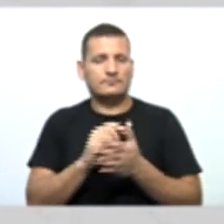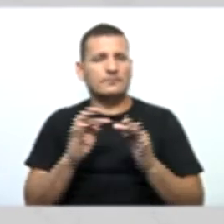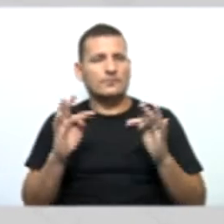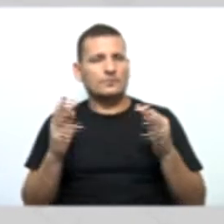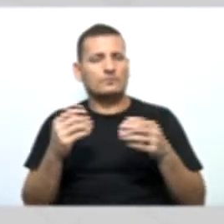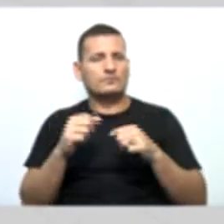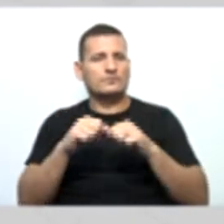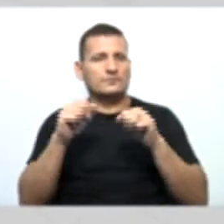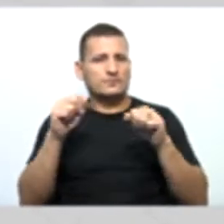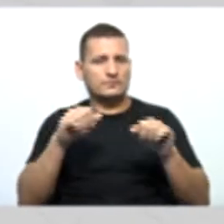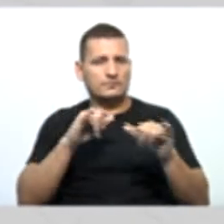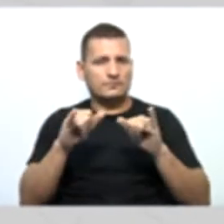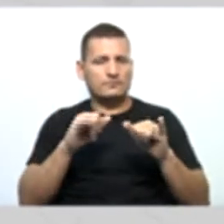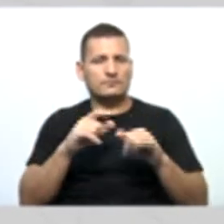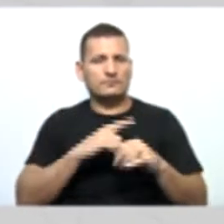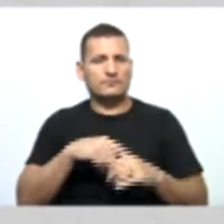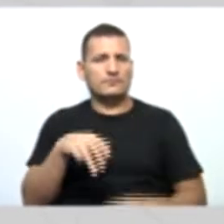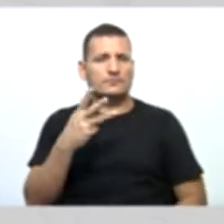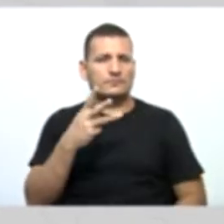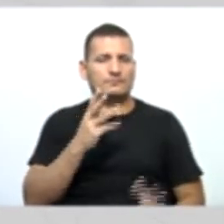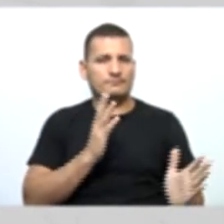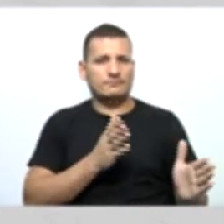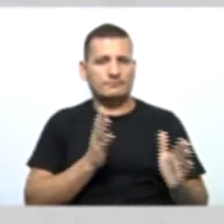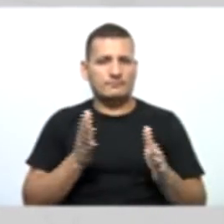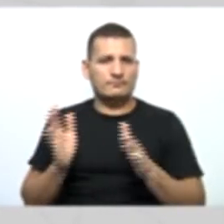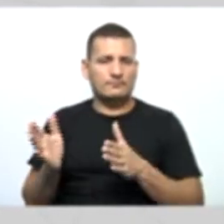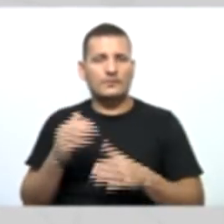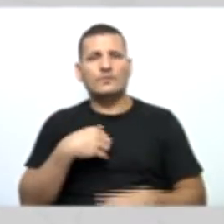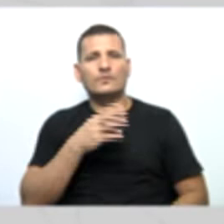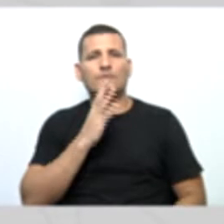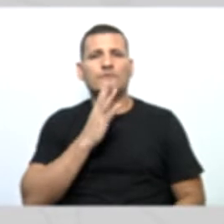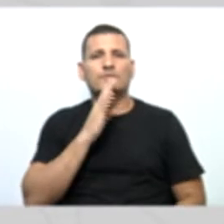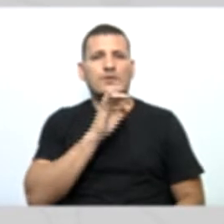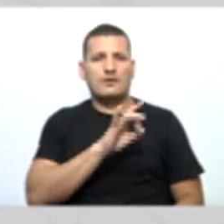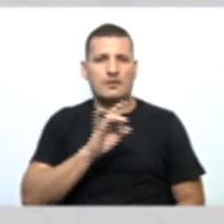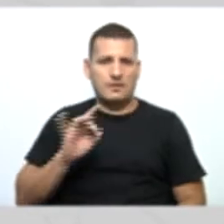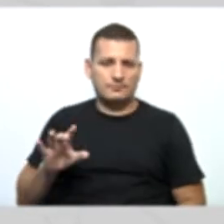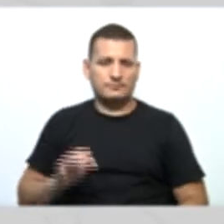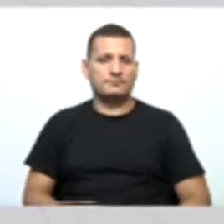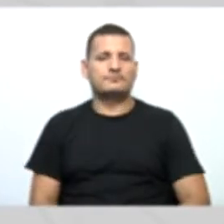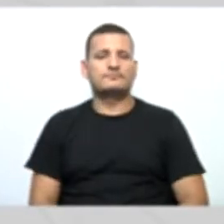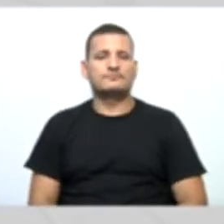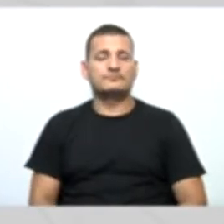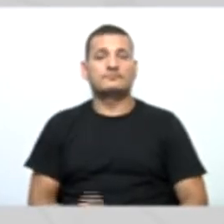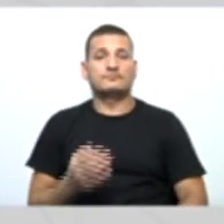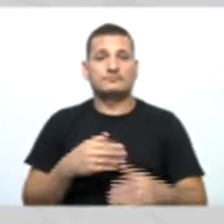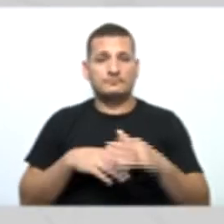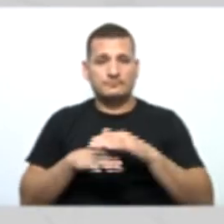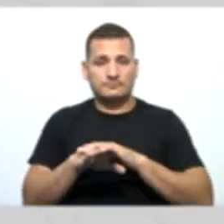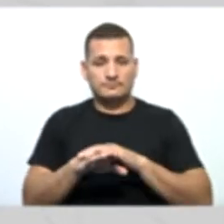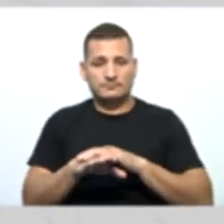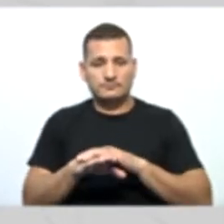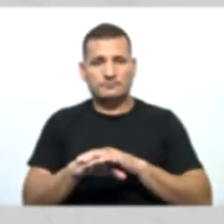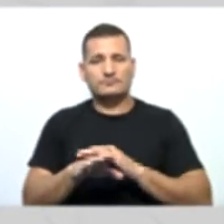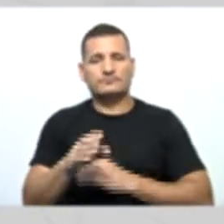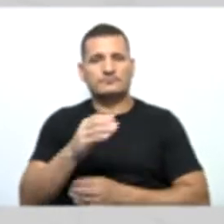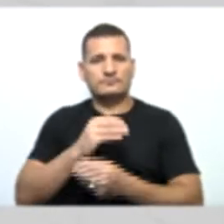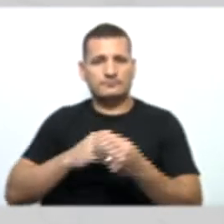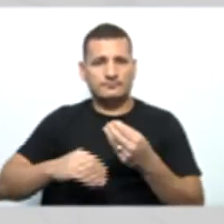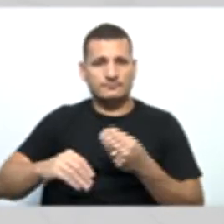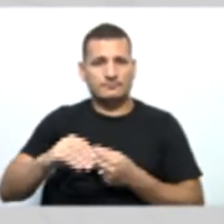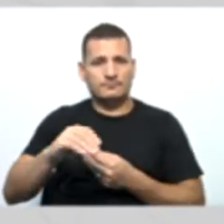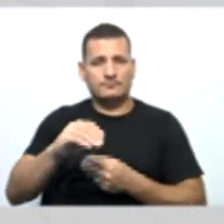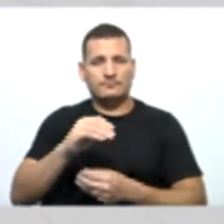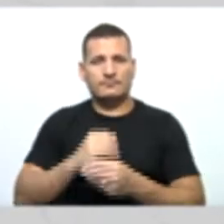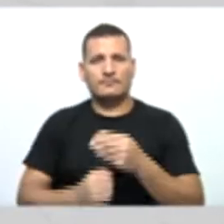informação é composto por 3 fases. Vamos conhecer quais são elas. Entrada, processamento